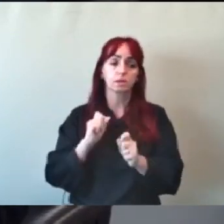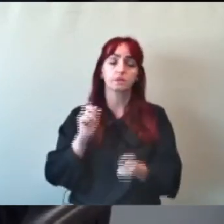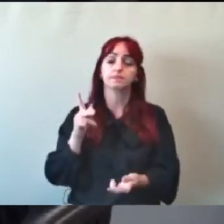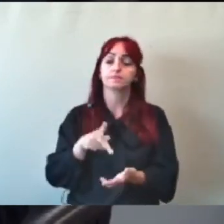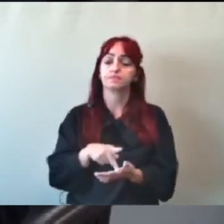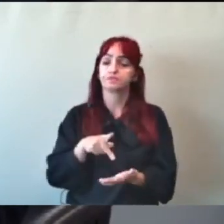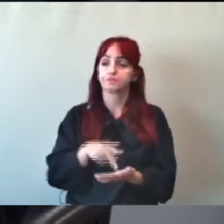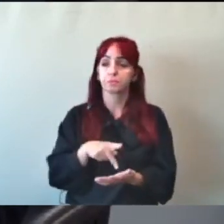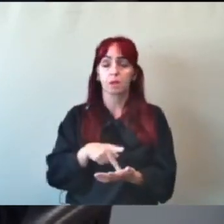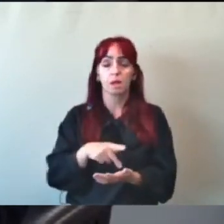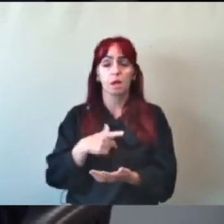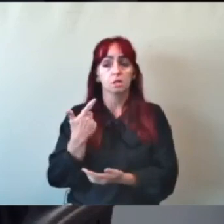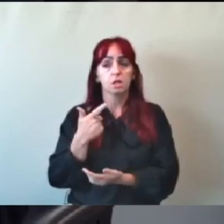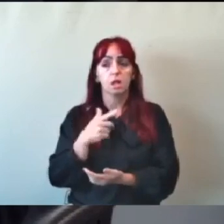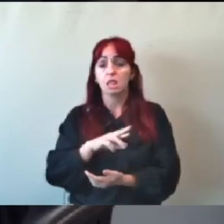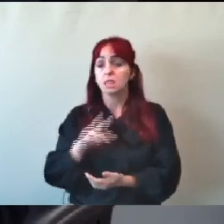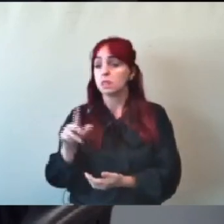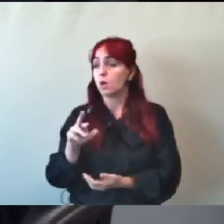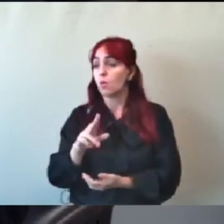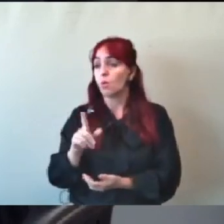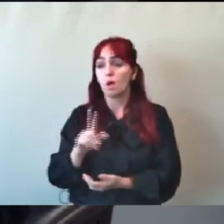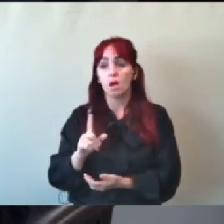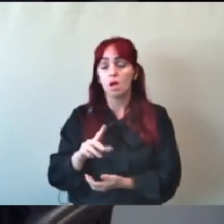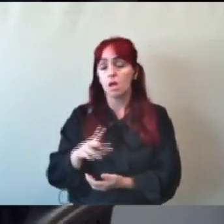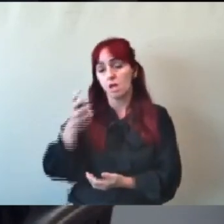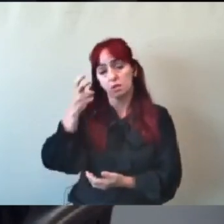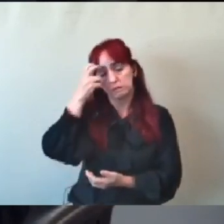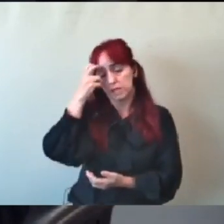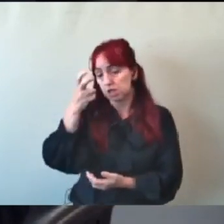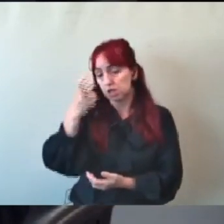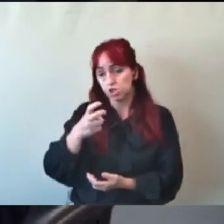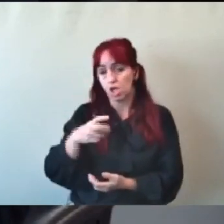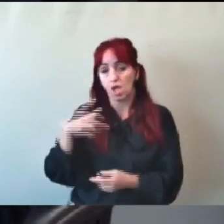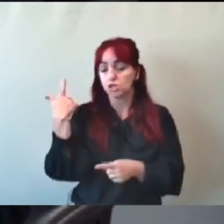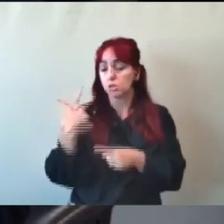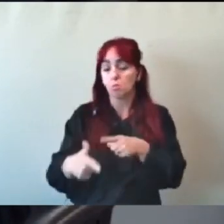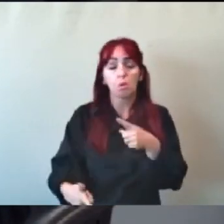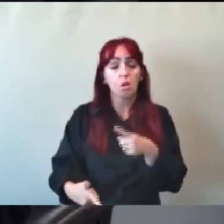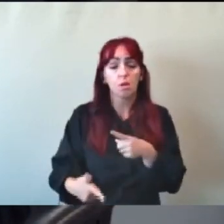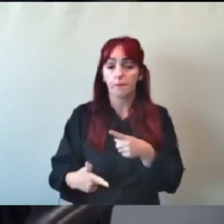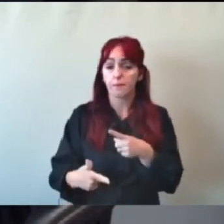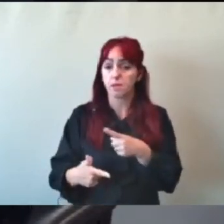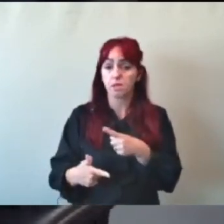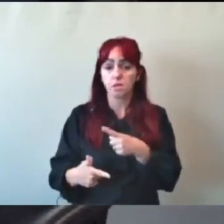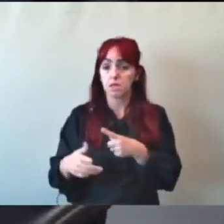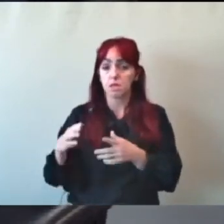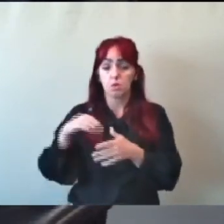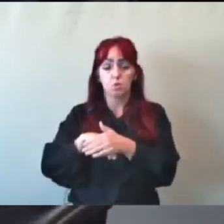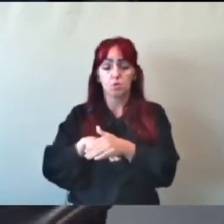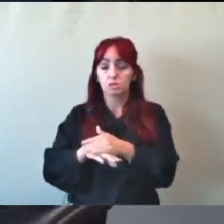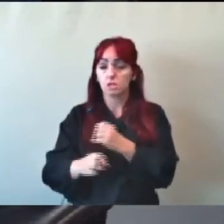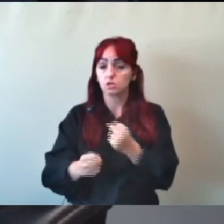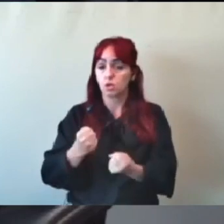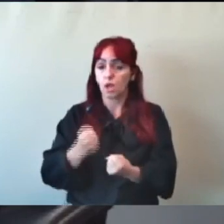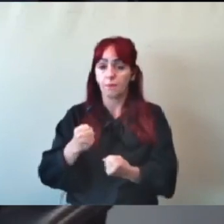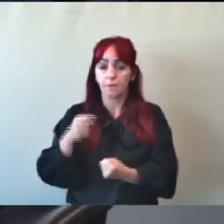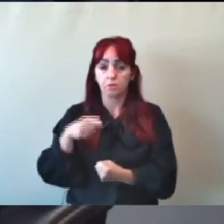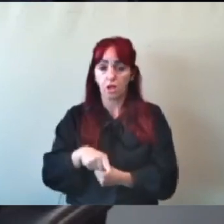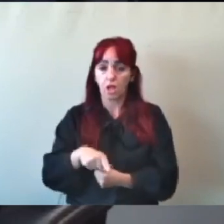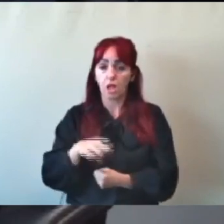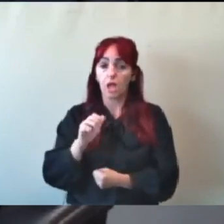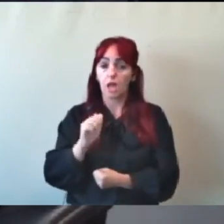viável, evidentemente, não é inteligente proibir o estacionamento na Abílio Diniz, né? Oh,